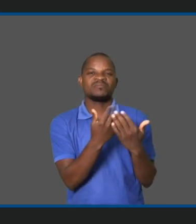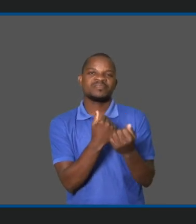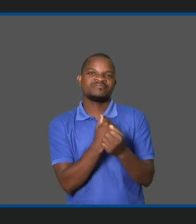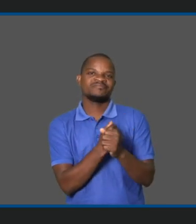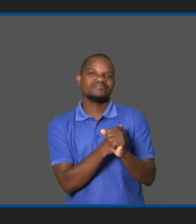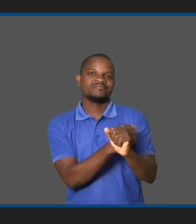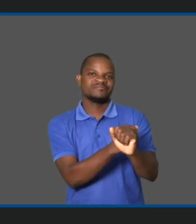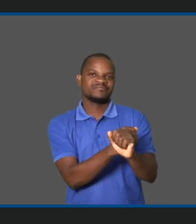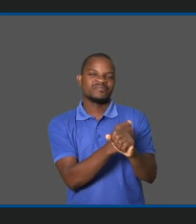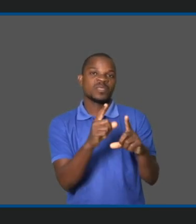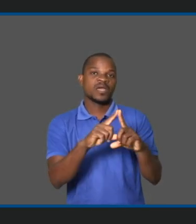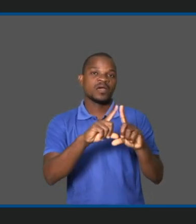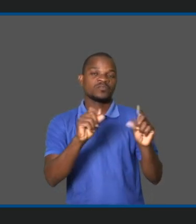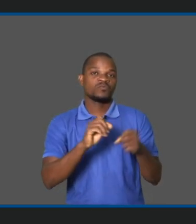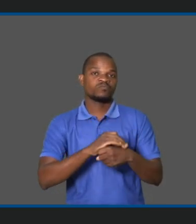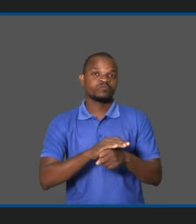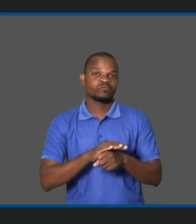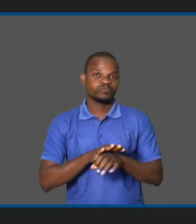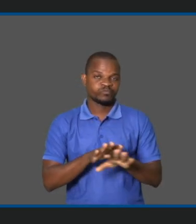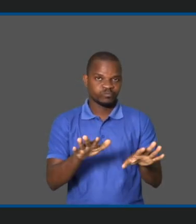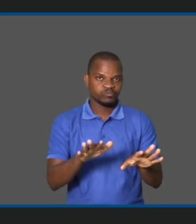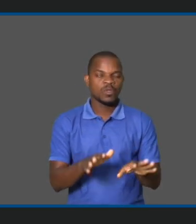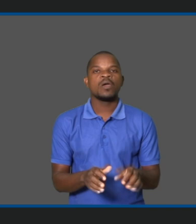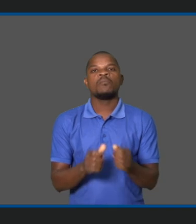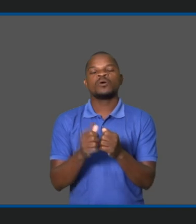que estamos a deter uma série de cidadãos